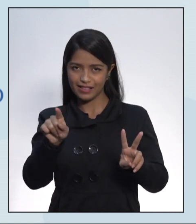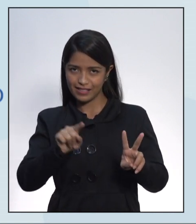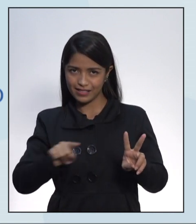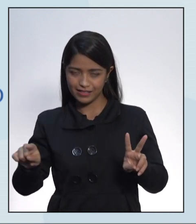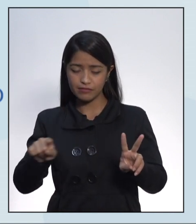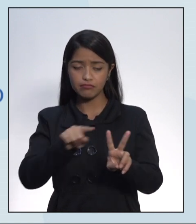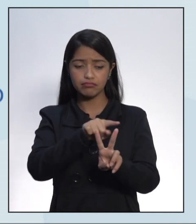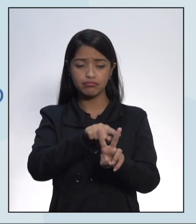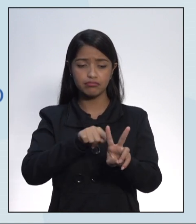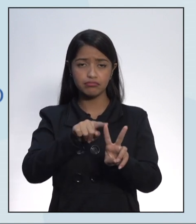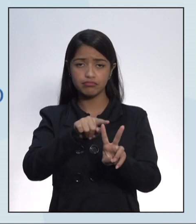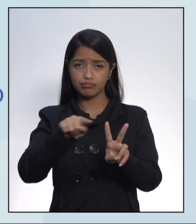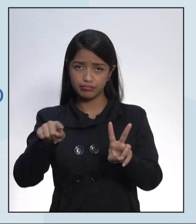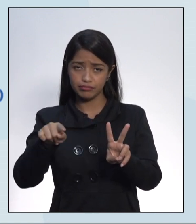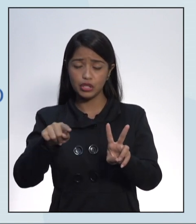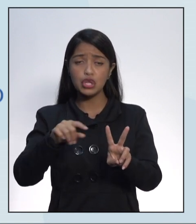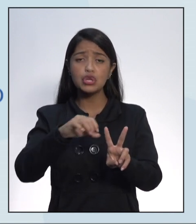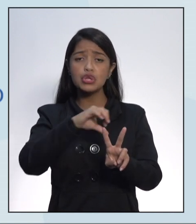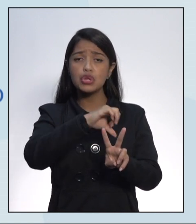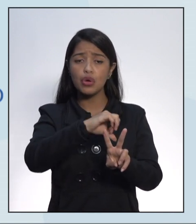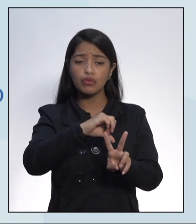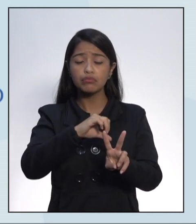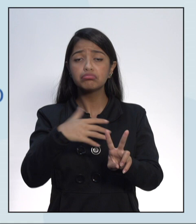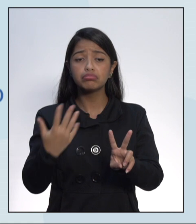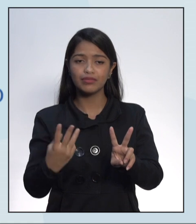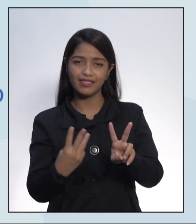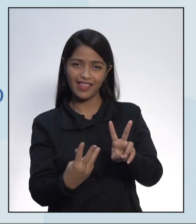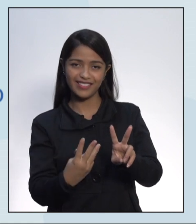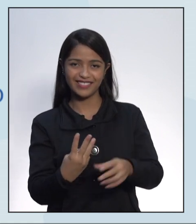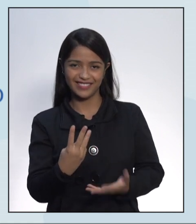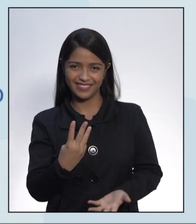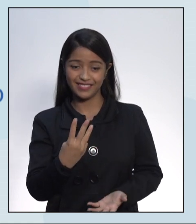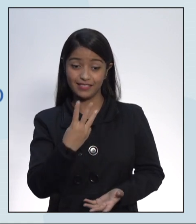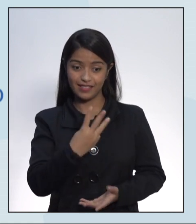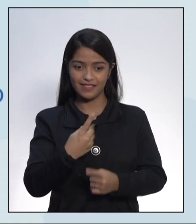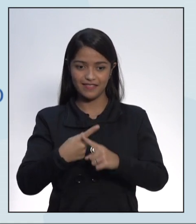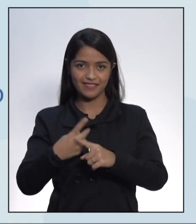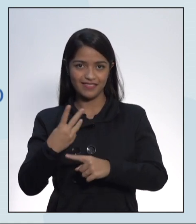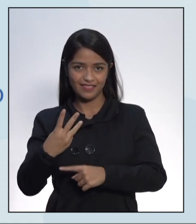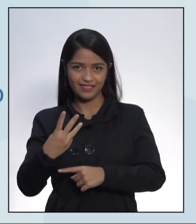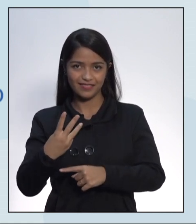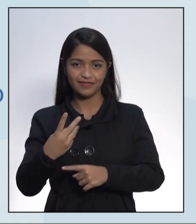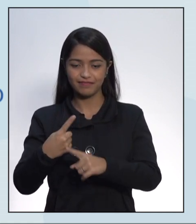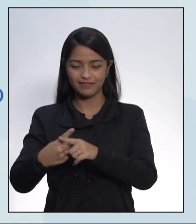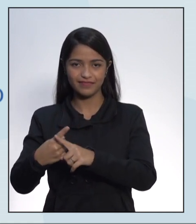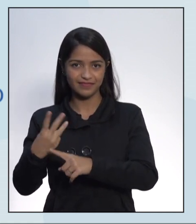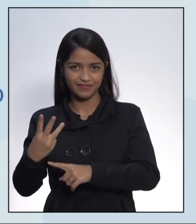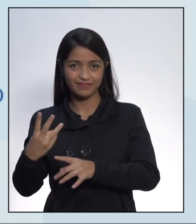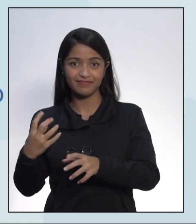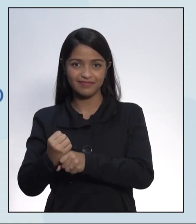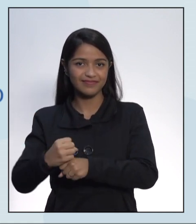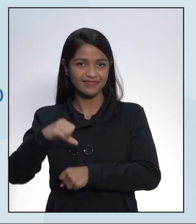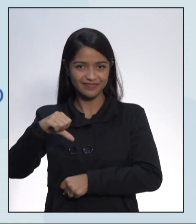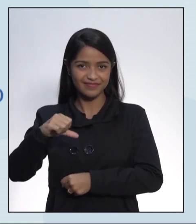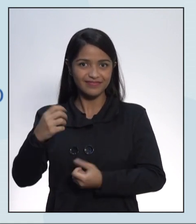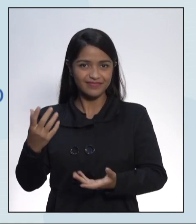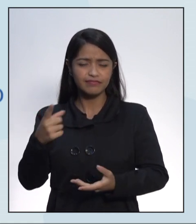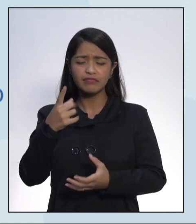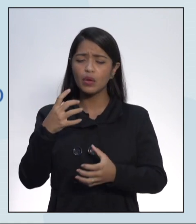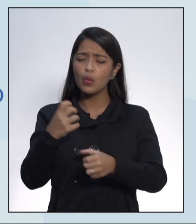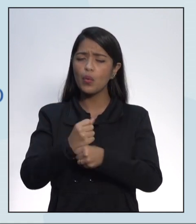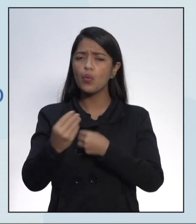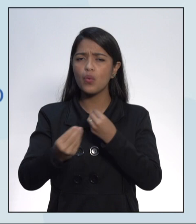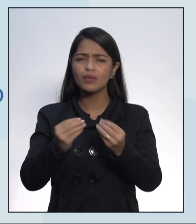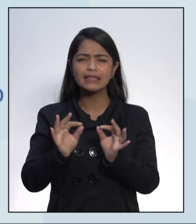A raiz quadrada de 9 é 3. Bom, um cálculo bem simples para você pensar no resultado de uma raiz é você